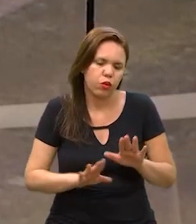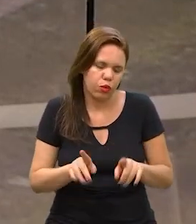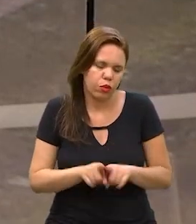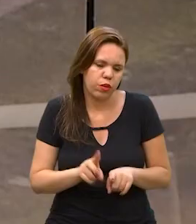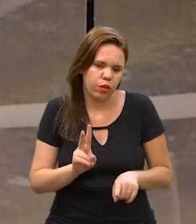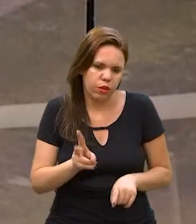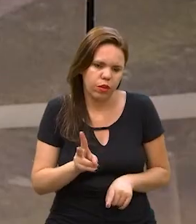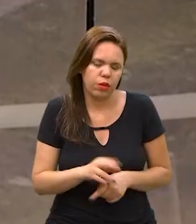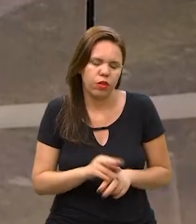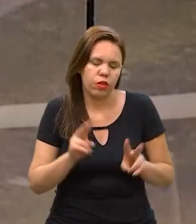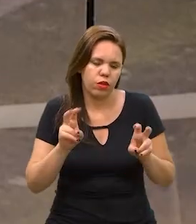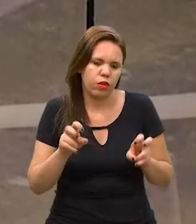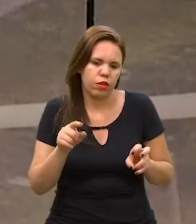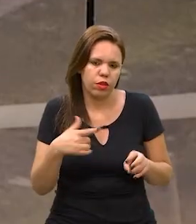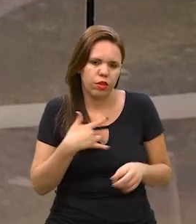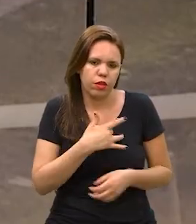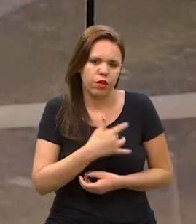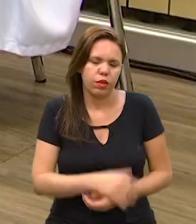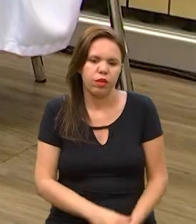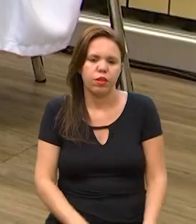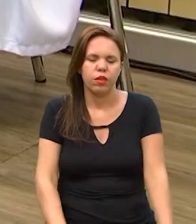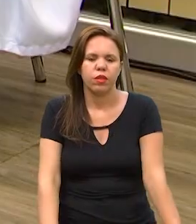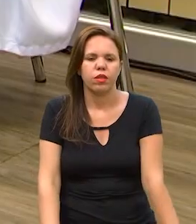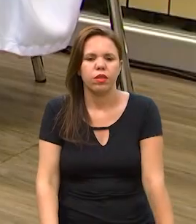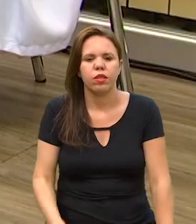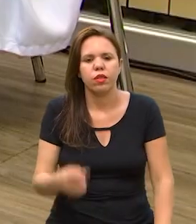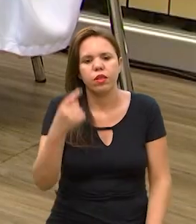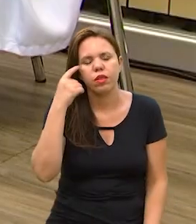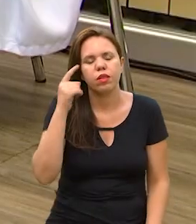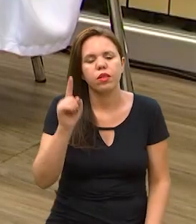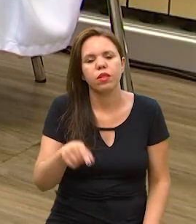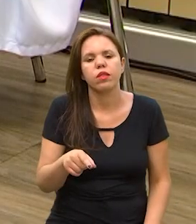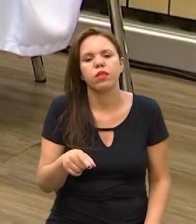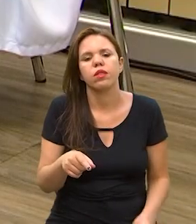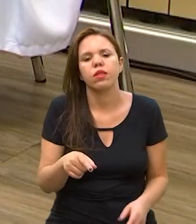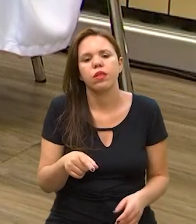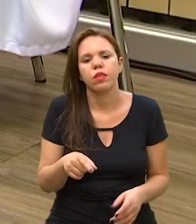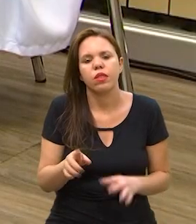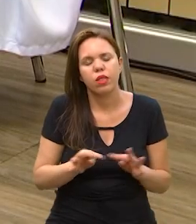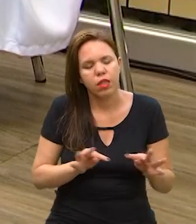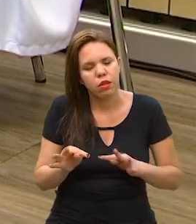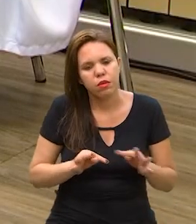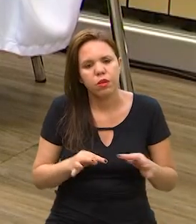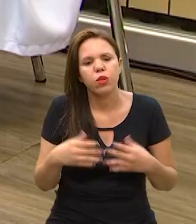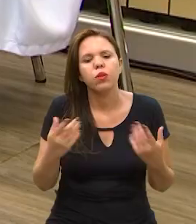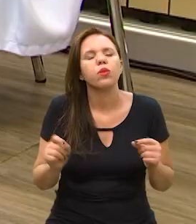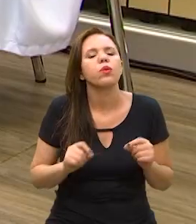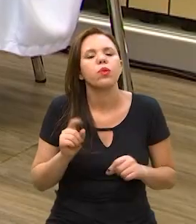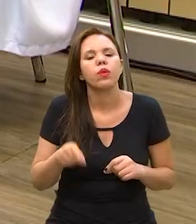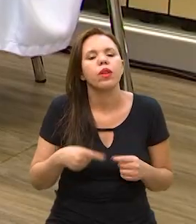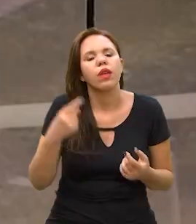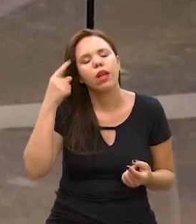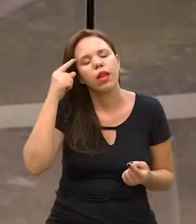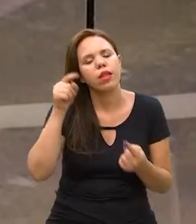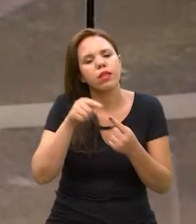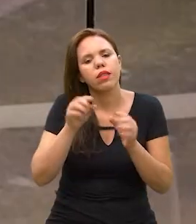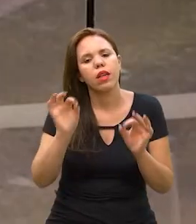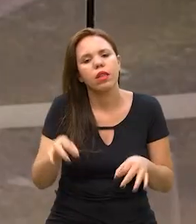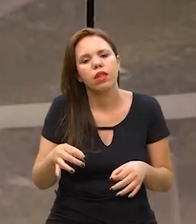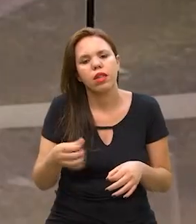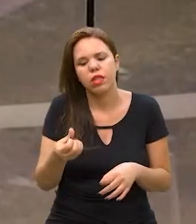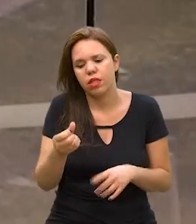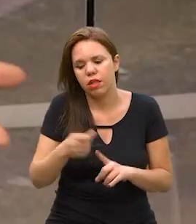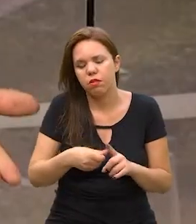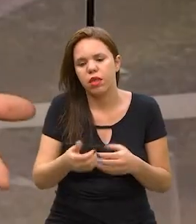cuidadosas, né? Em relação à saúde. E pensando, né, nessa prevenção, o que é ideal? A cada